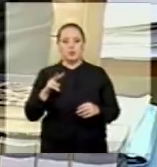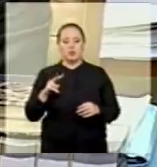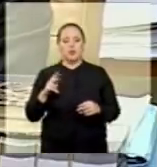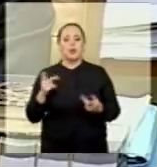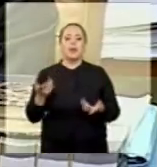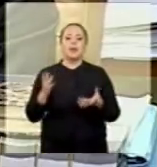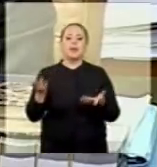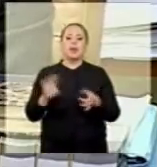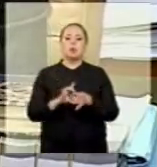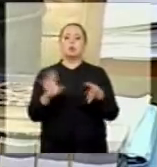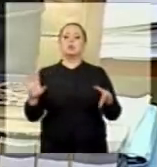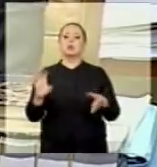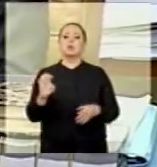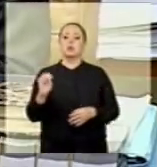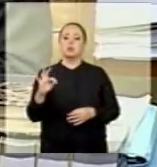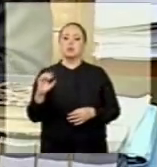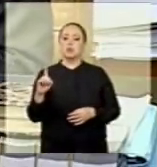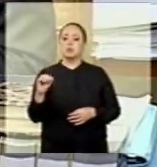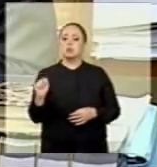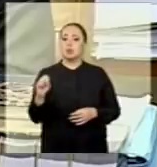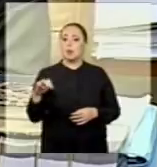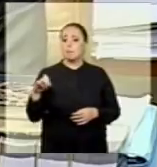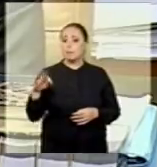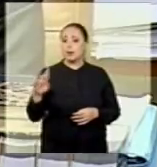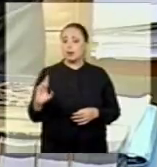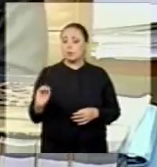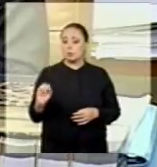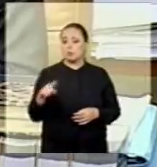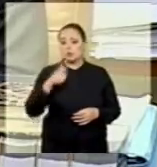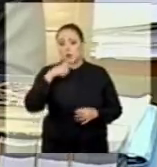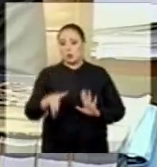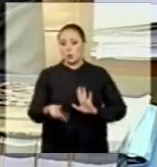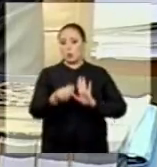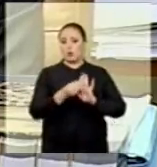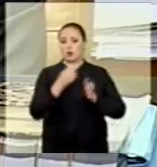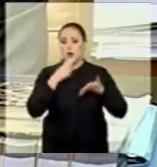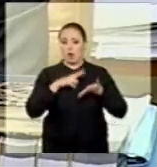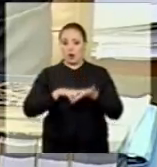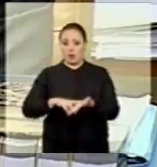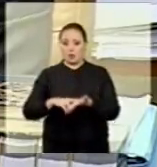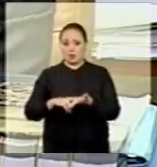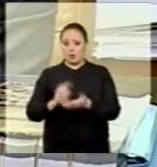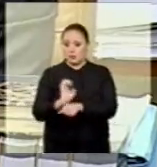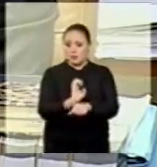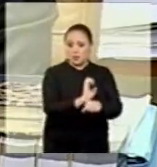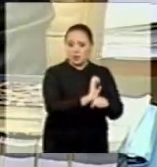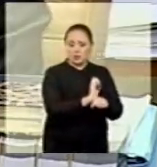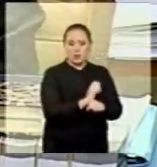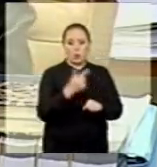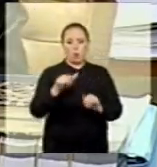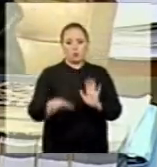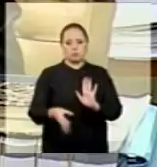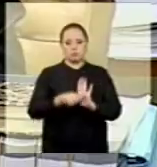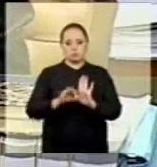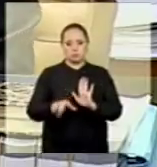aos Estados-membros para que esses pudessem incluir nas cartas estaduais outras